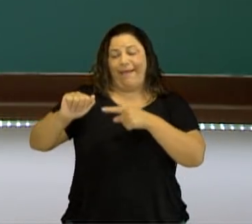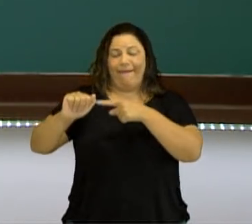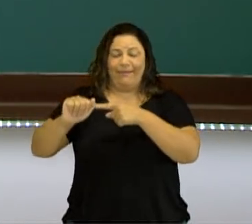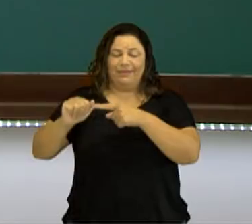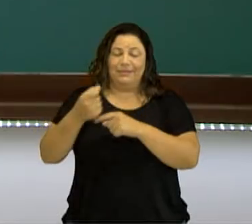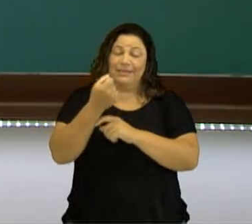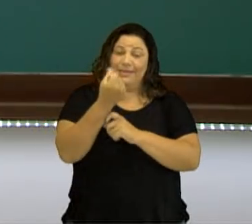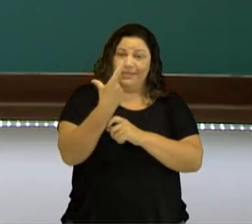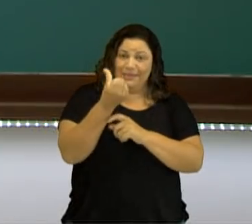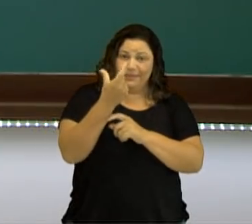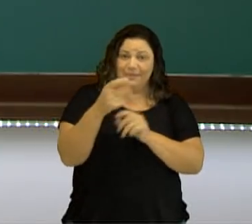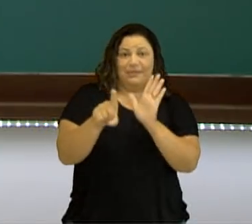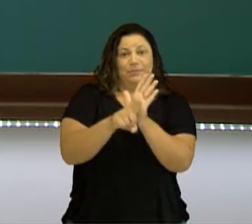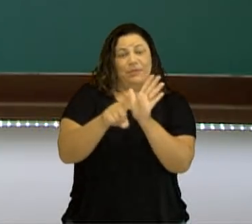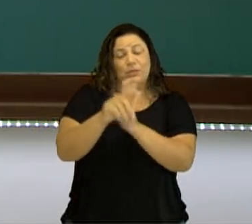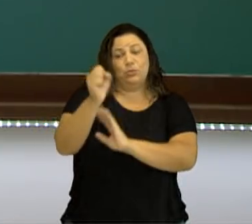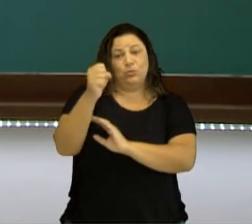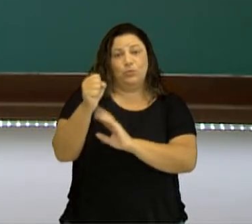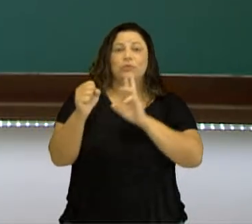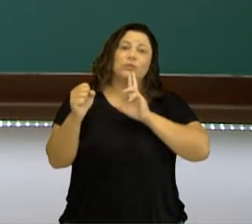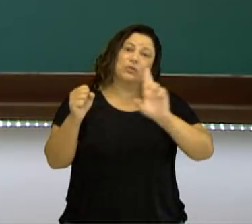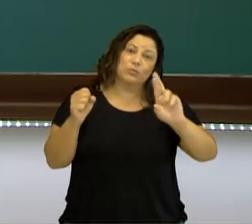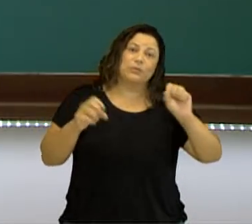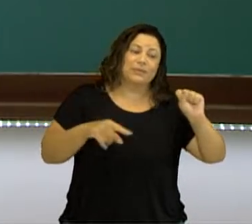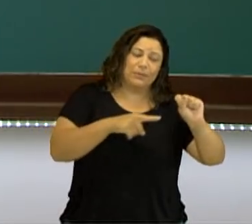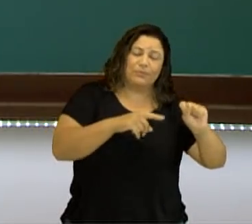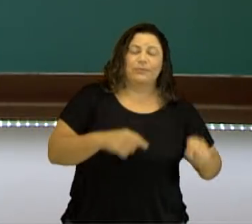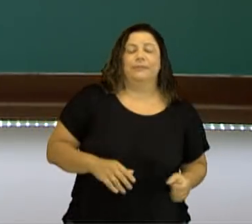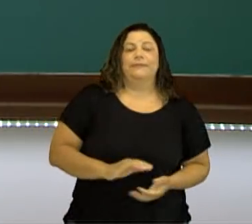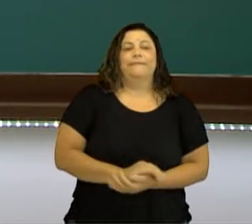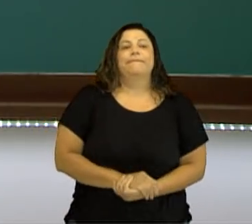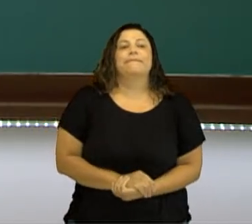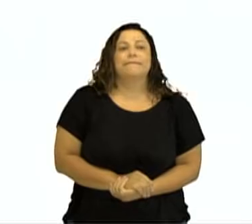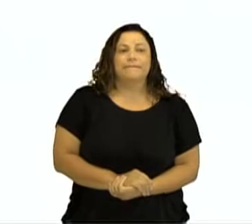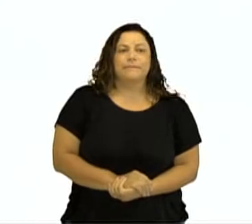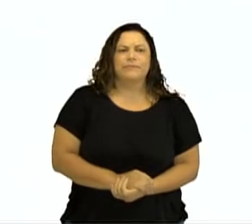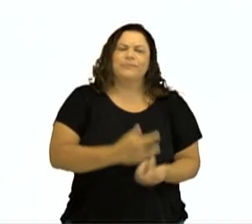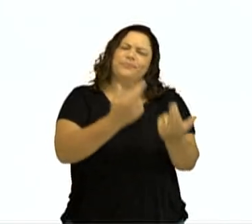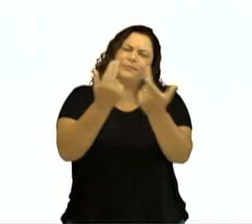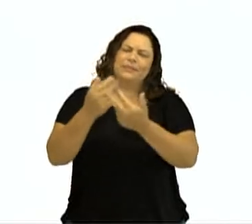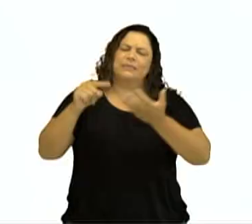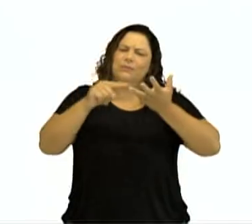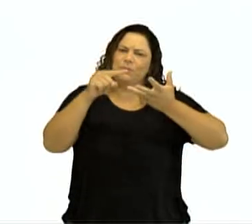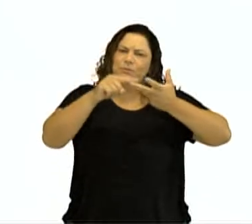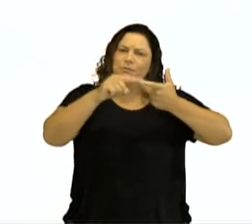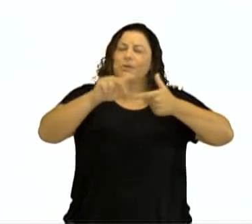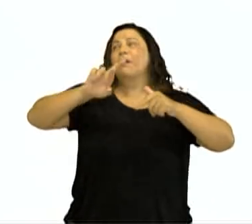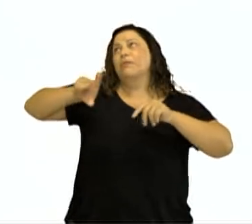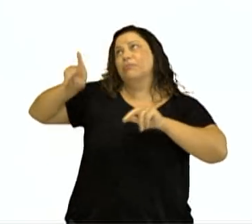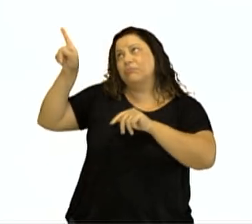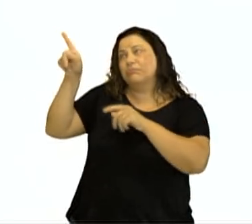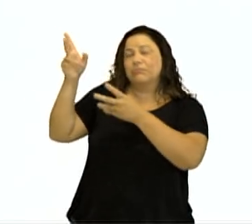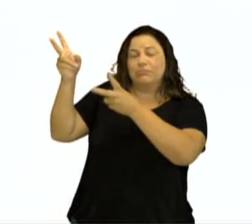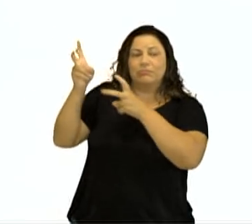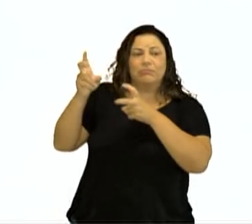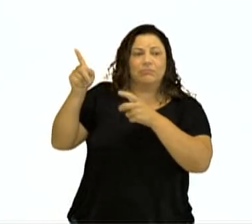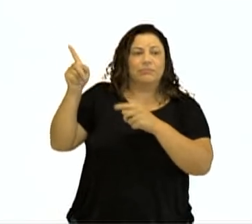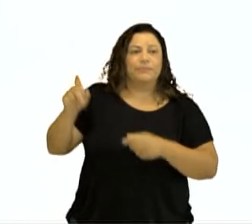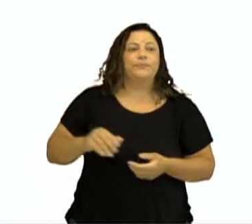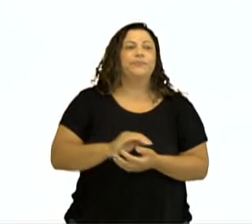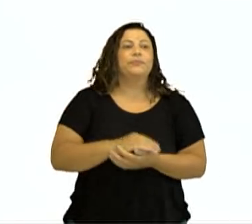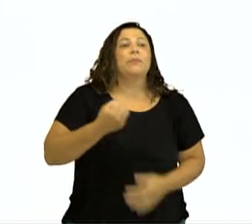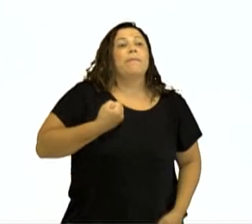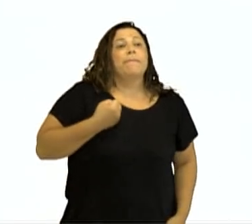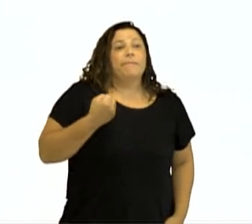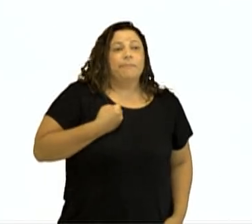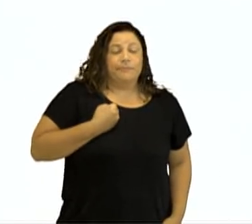8 é 8. Tá bom? Assim para o mercúrio, carbono e assim sucessivamente. Olha lá, o número